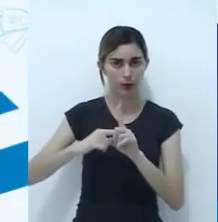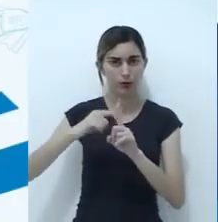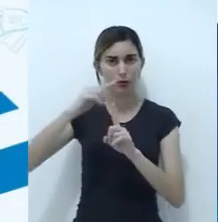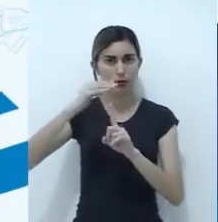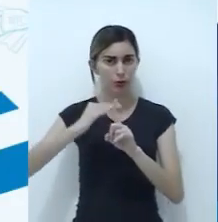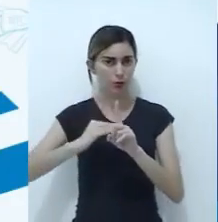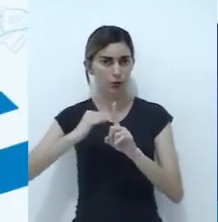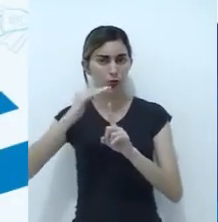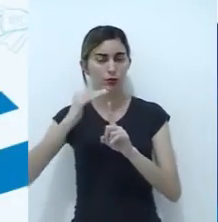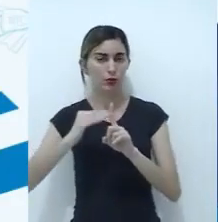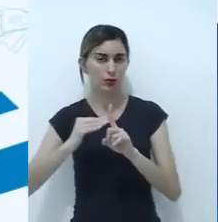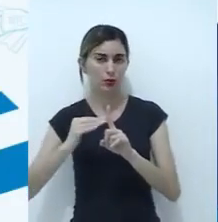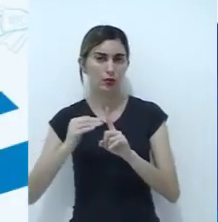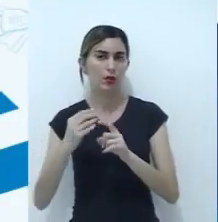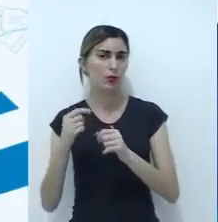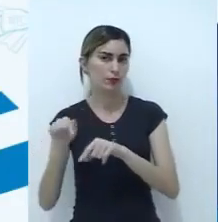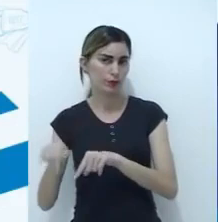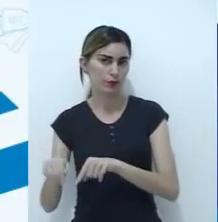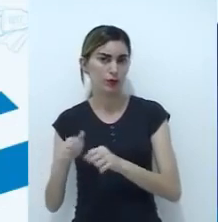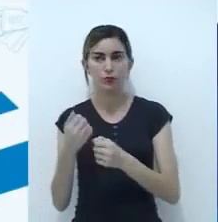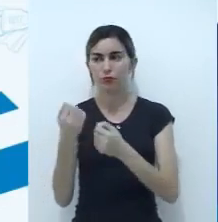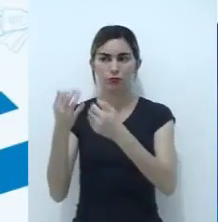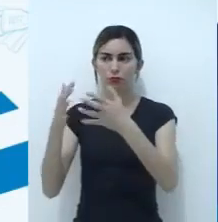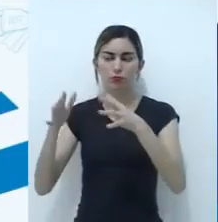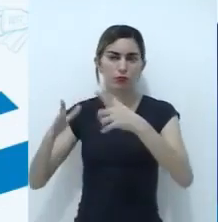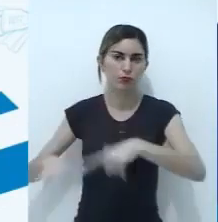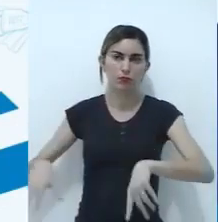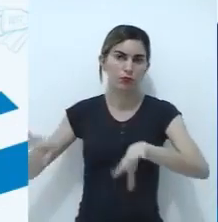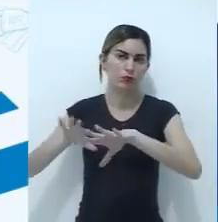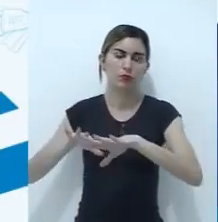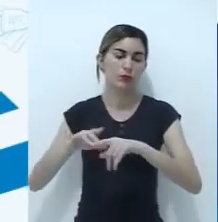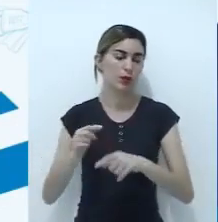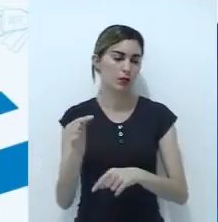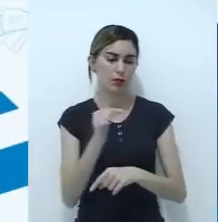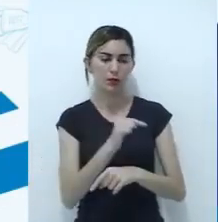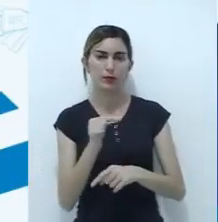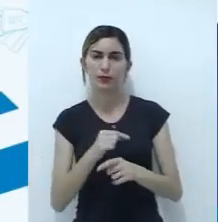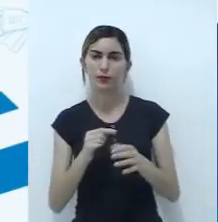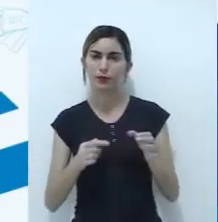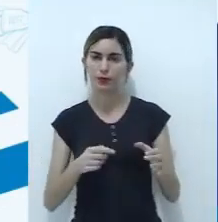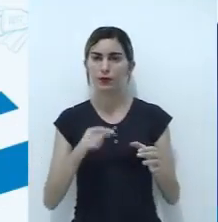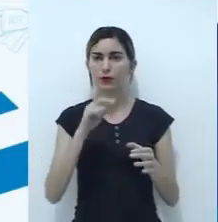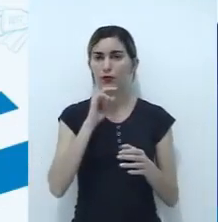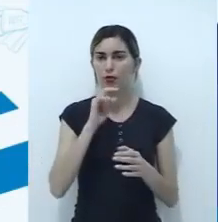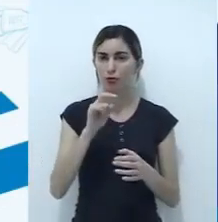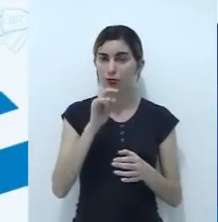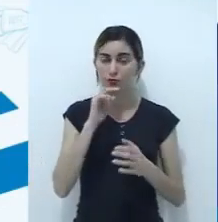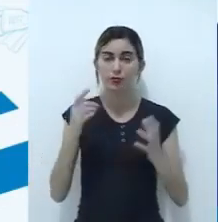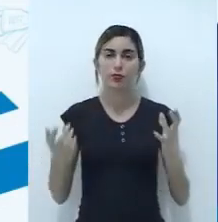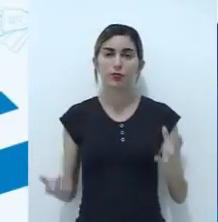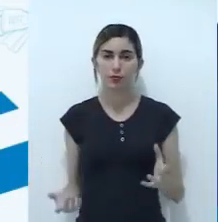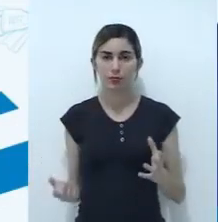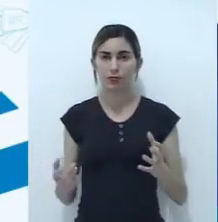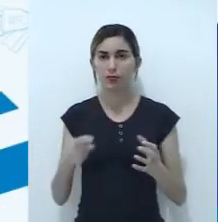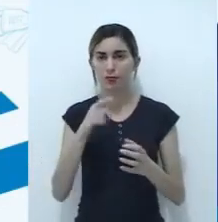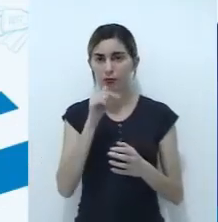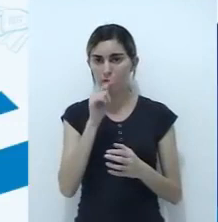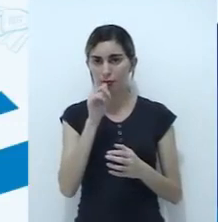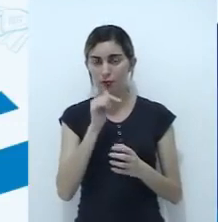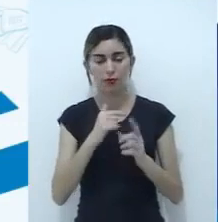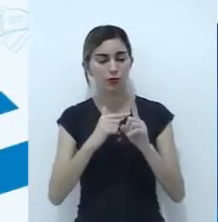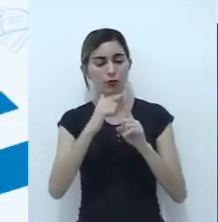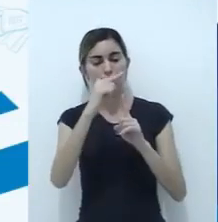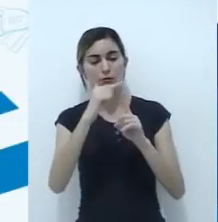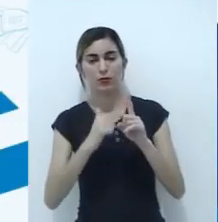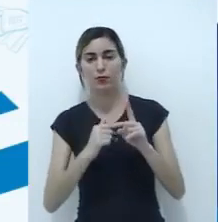temperatura, tá? A temperatura era uma temperatura ambiente. E no outro copo, no